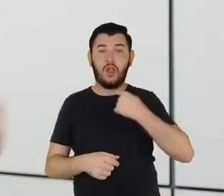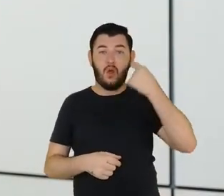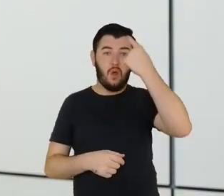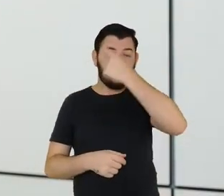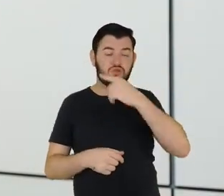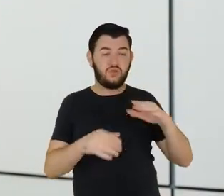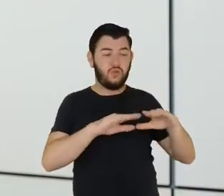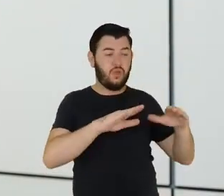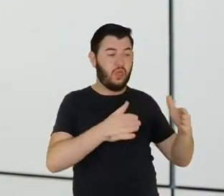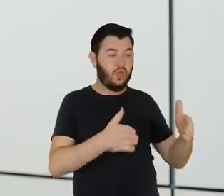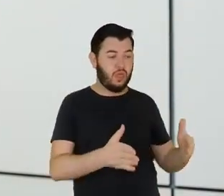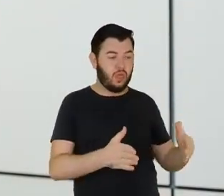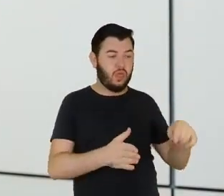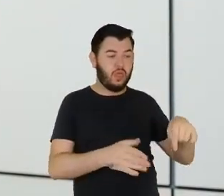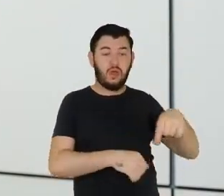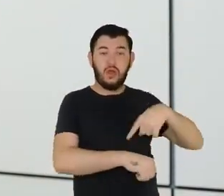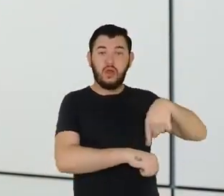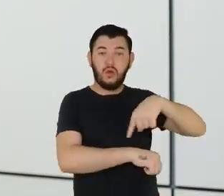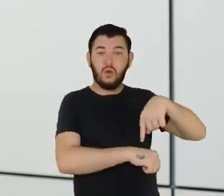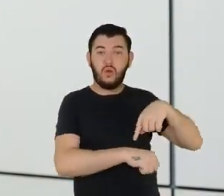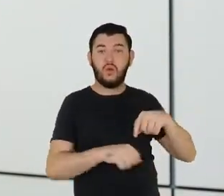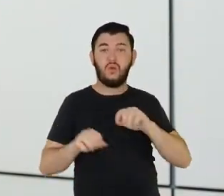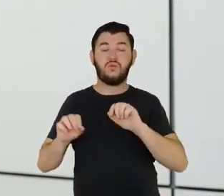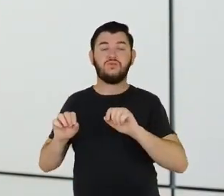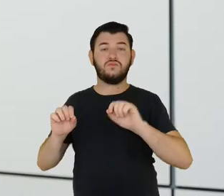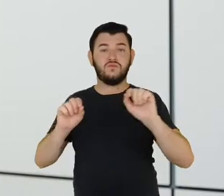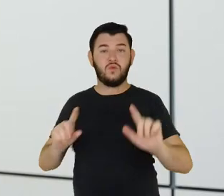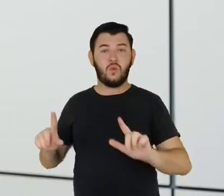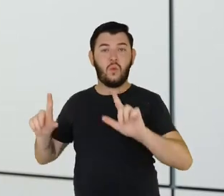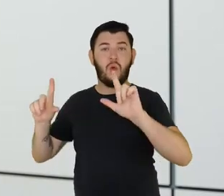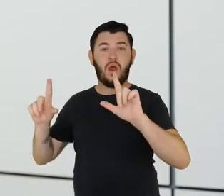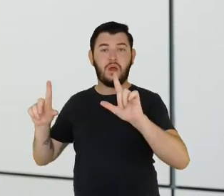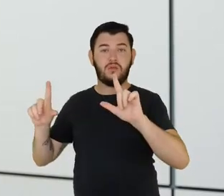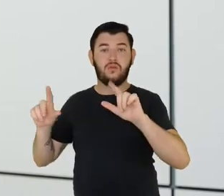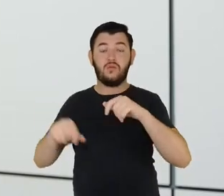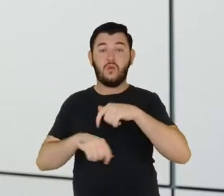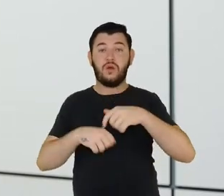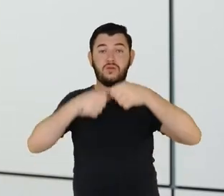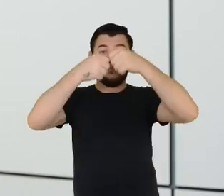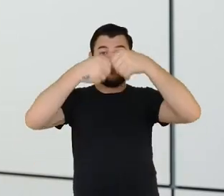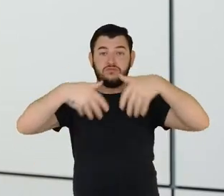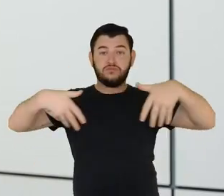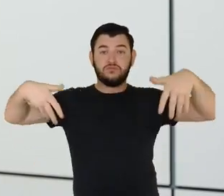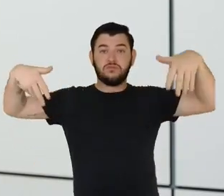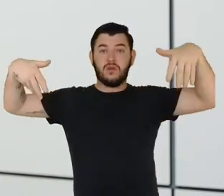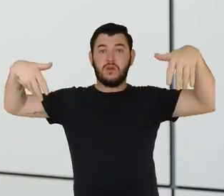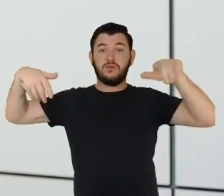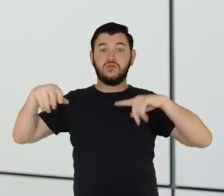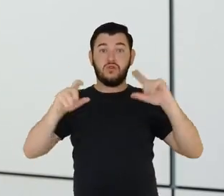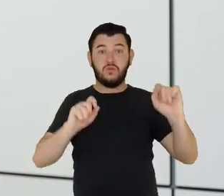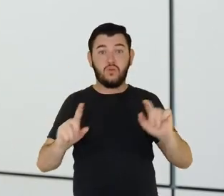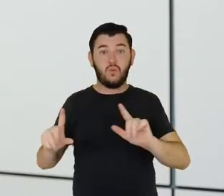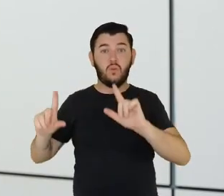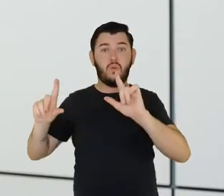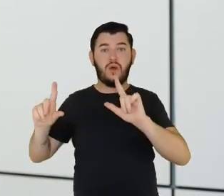lá prontinho, foi muito emocionante. Depois teve uma comemoração, uma